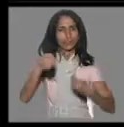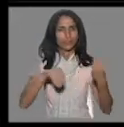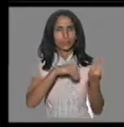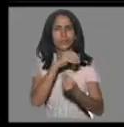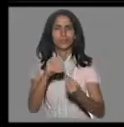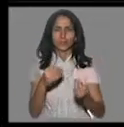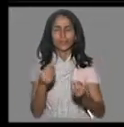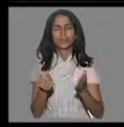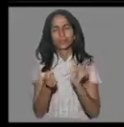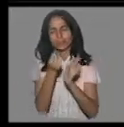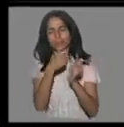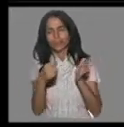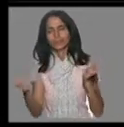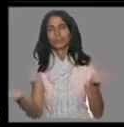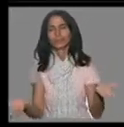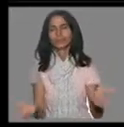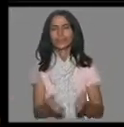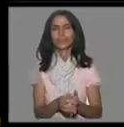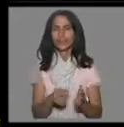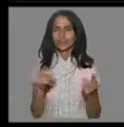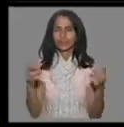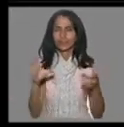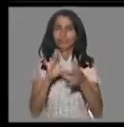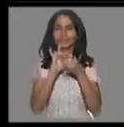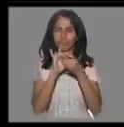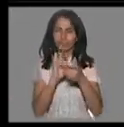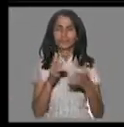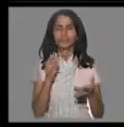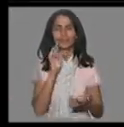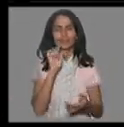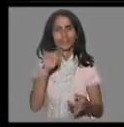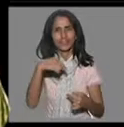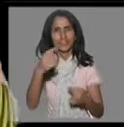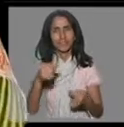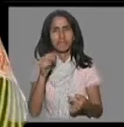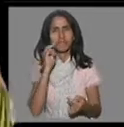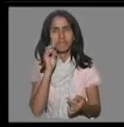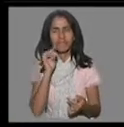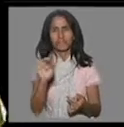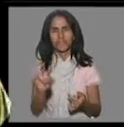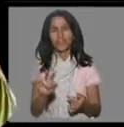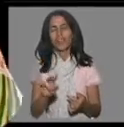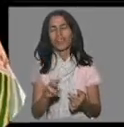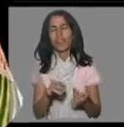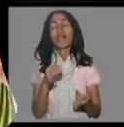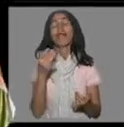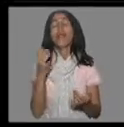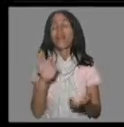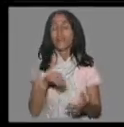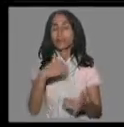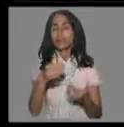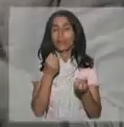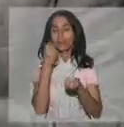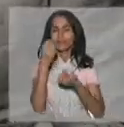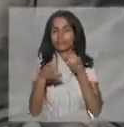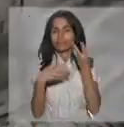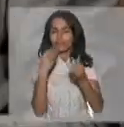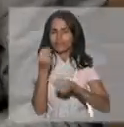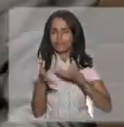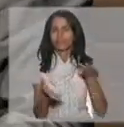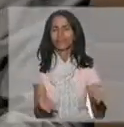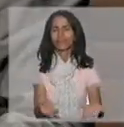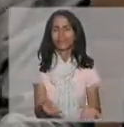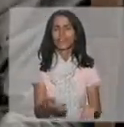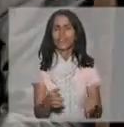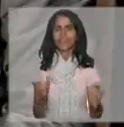gente propõe, né? Então, as duas coisas estão presentes. Depois a gente começa a mandar aquela letra. Então a